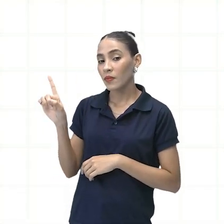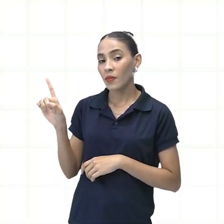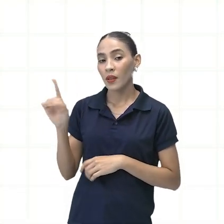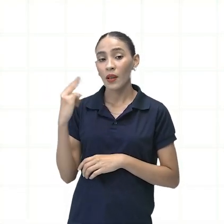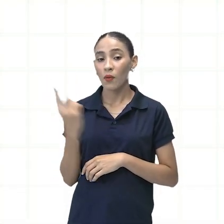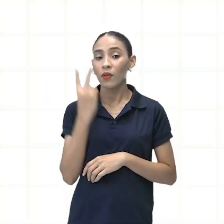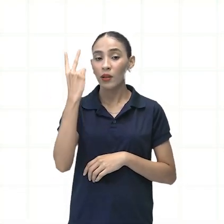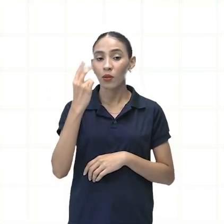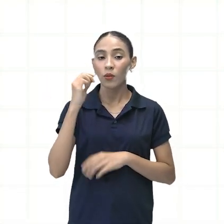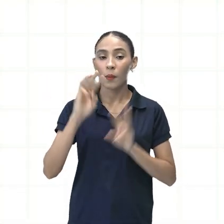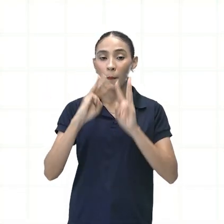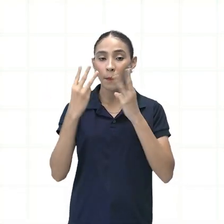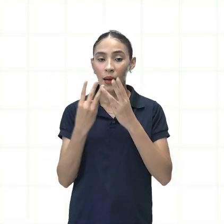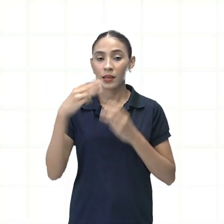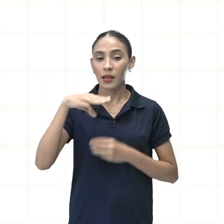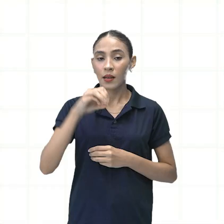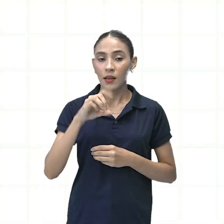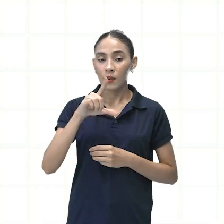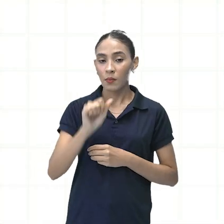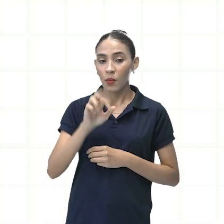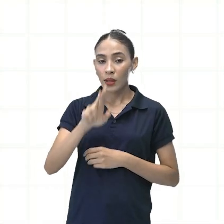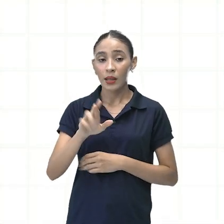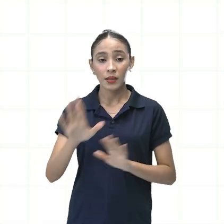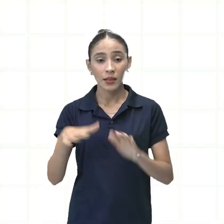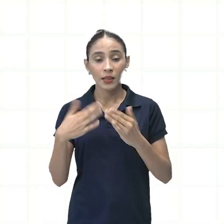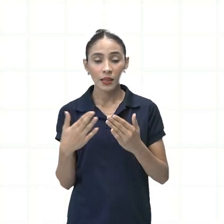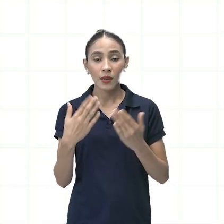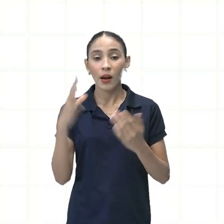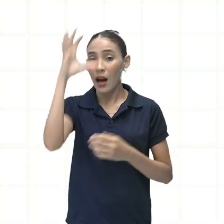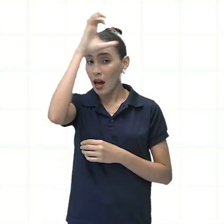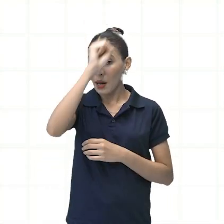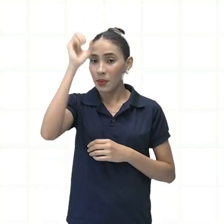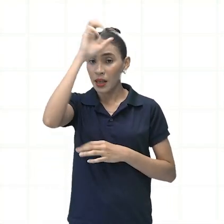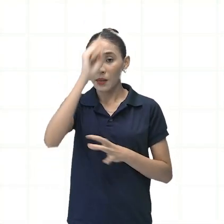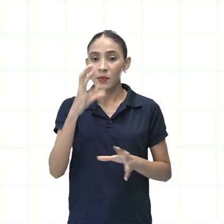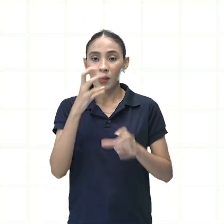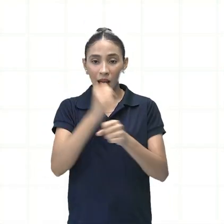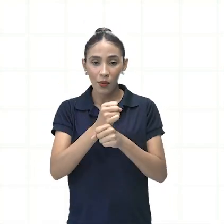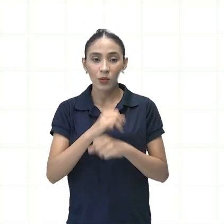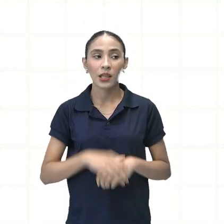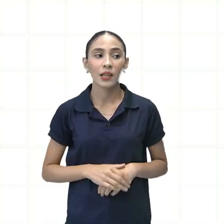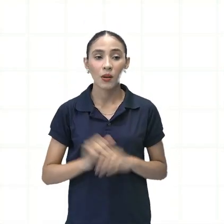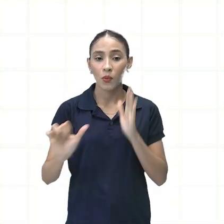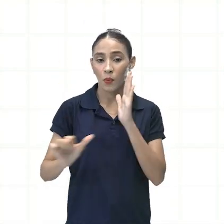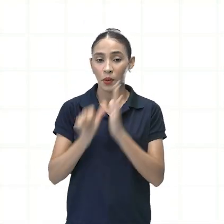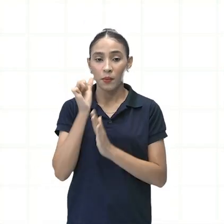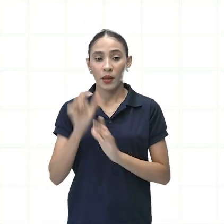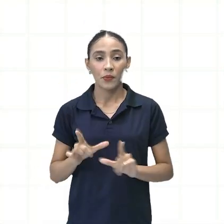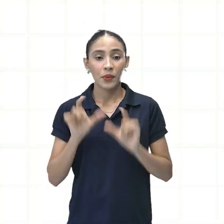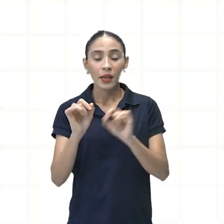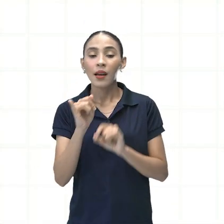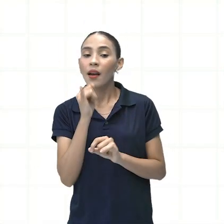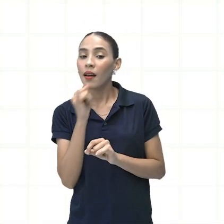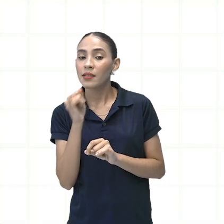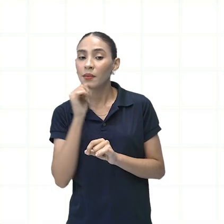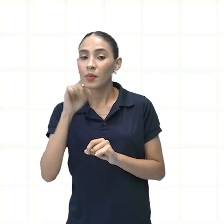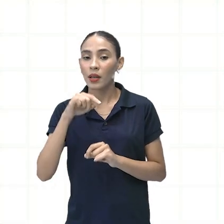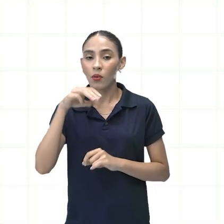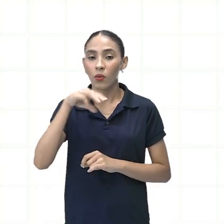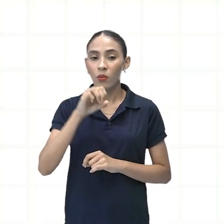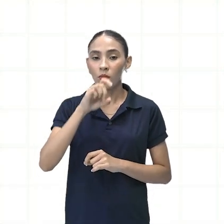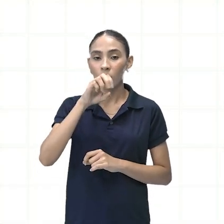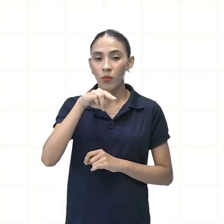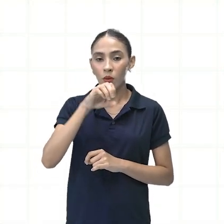nosso valor de massa molar. Então, aí nós aprendemos a calcular o primeiro exemplo, que é o monóxido